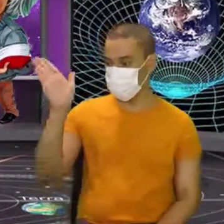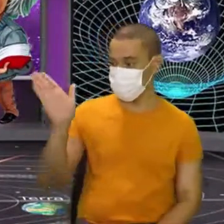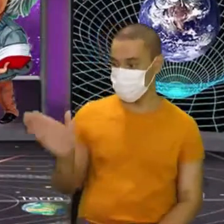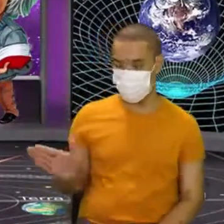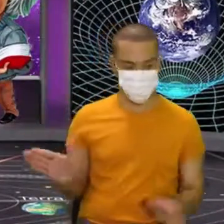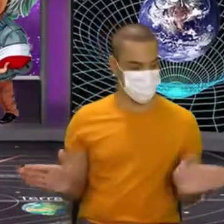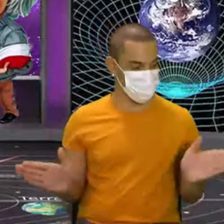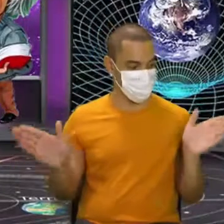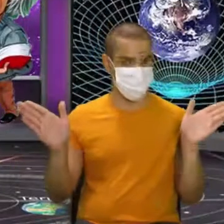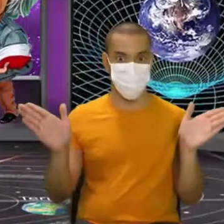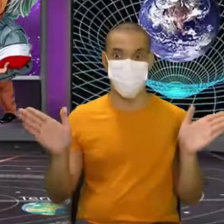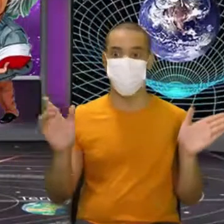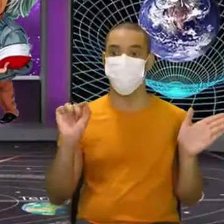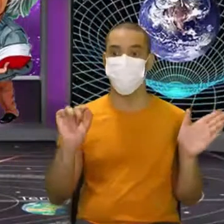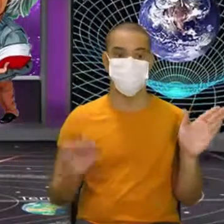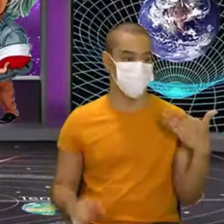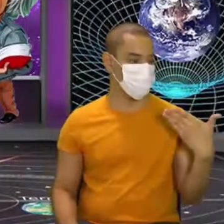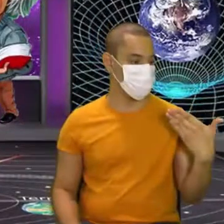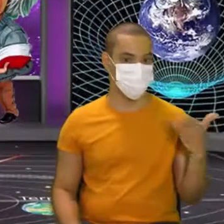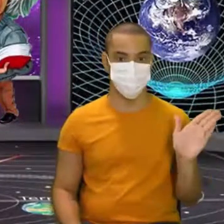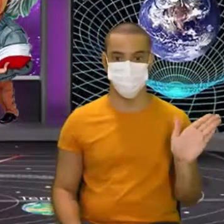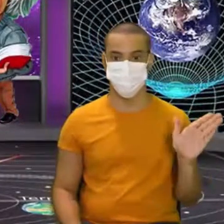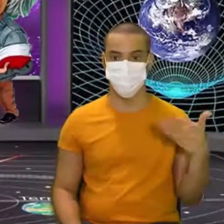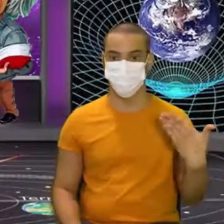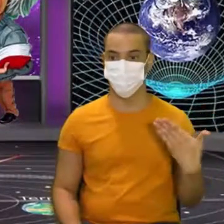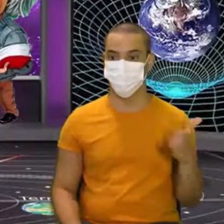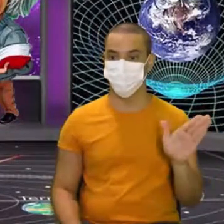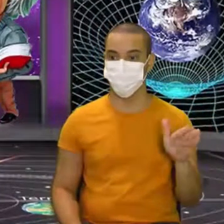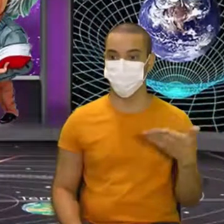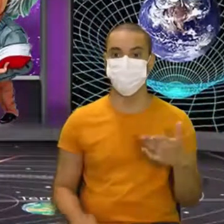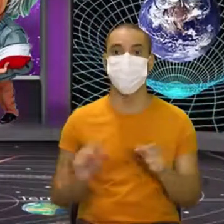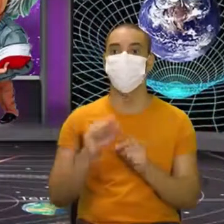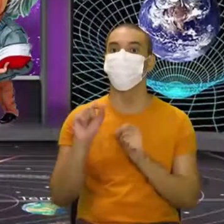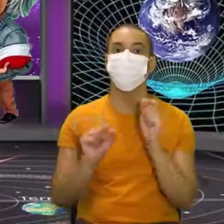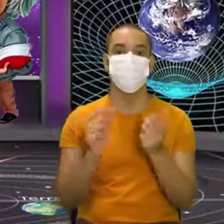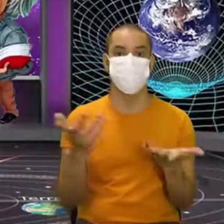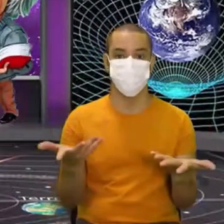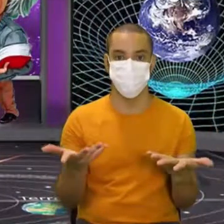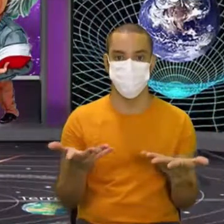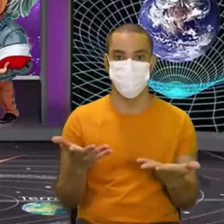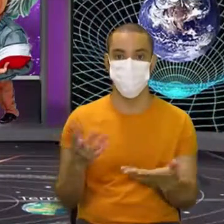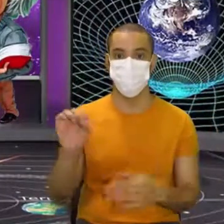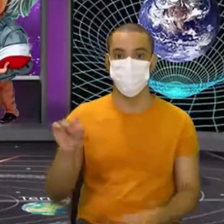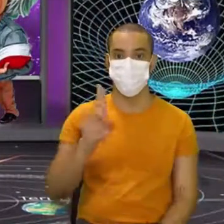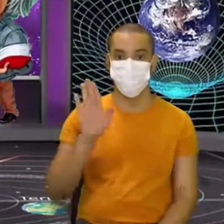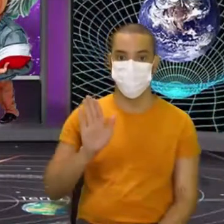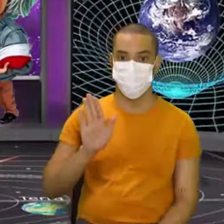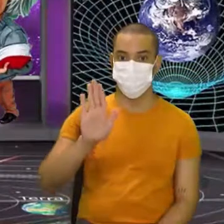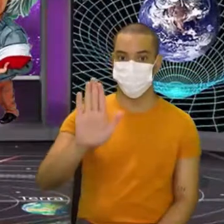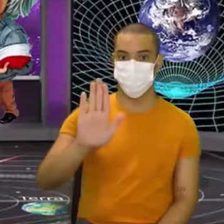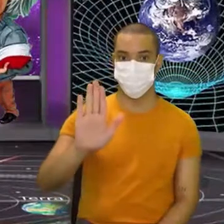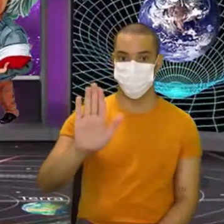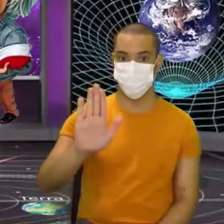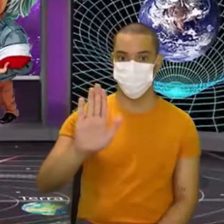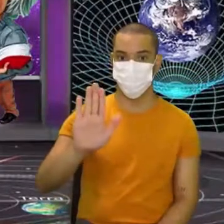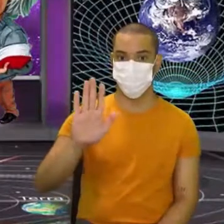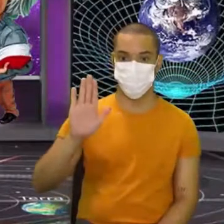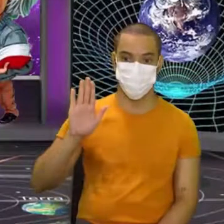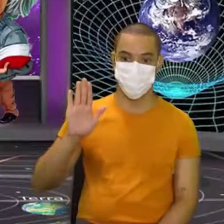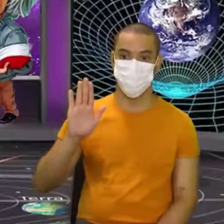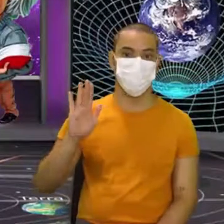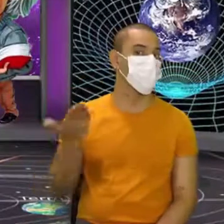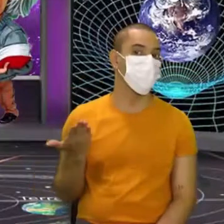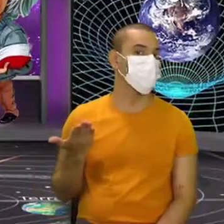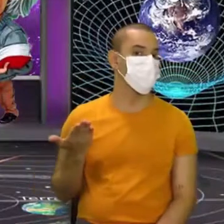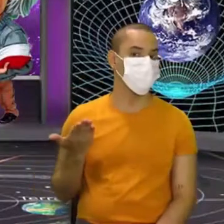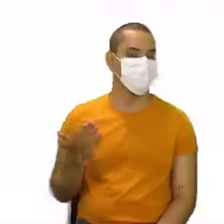é sair da tela ou entrar na tela da TV entendeu É como se tivesse indo ou vindo para